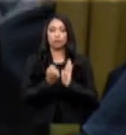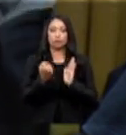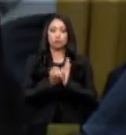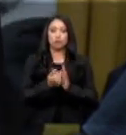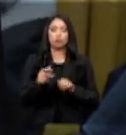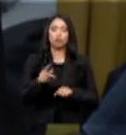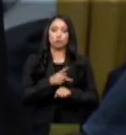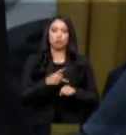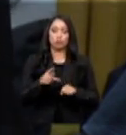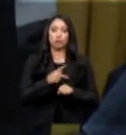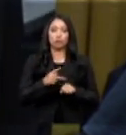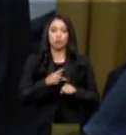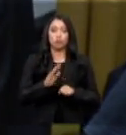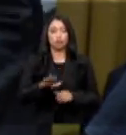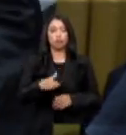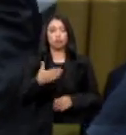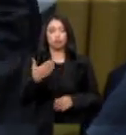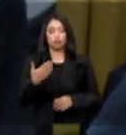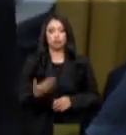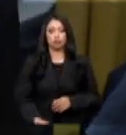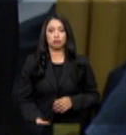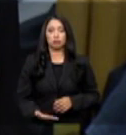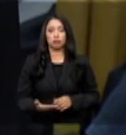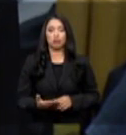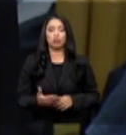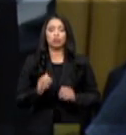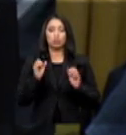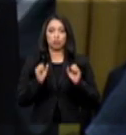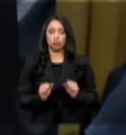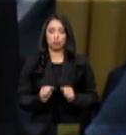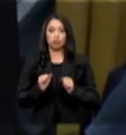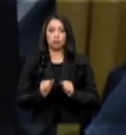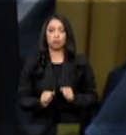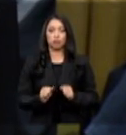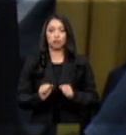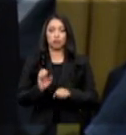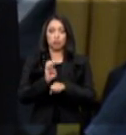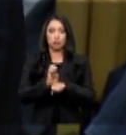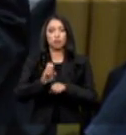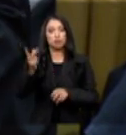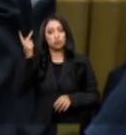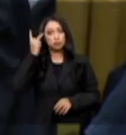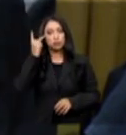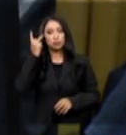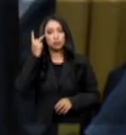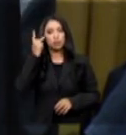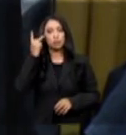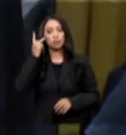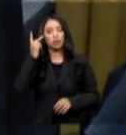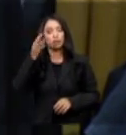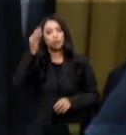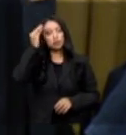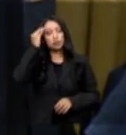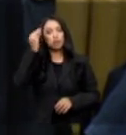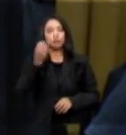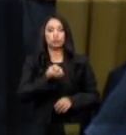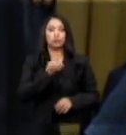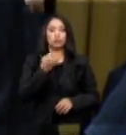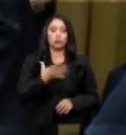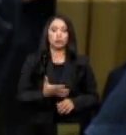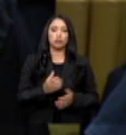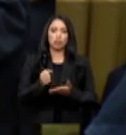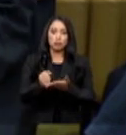país. São essas, então, excelências, as singelas considerações que o Estado de São Paulo houve por bem trazer aqui a